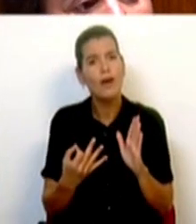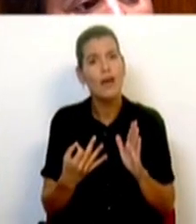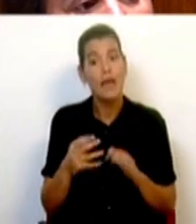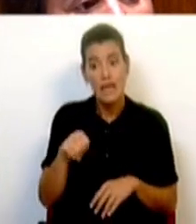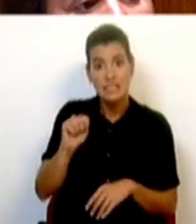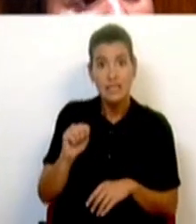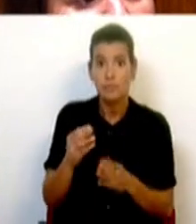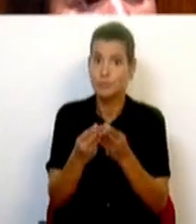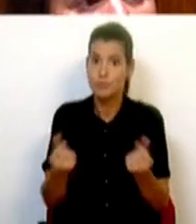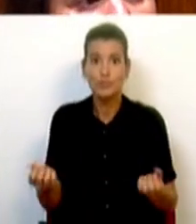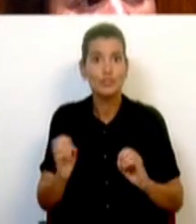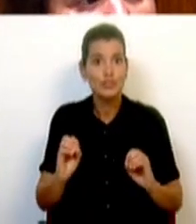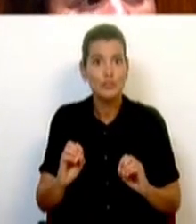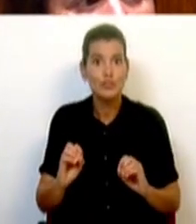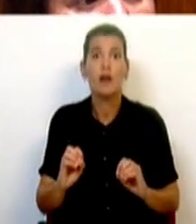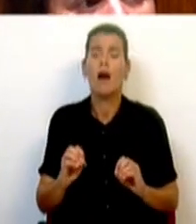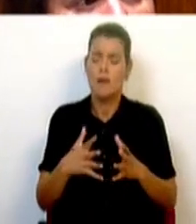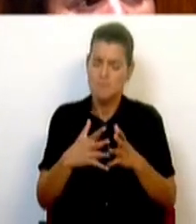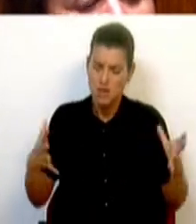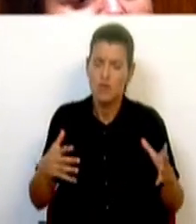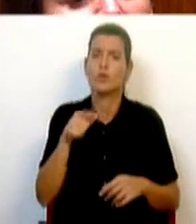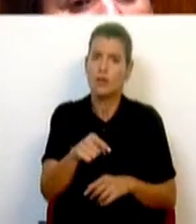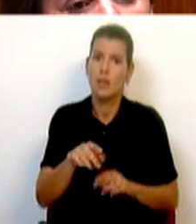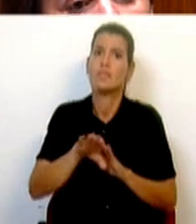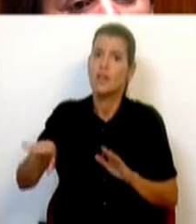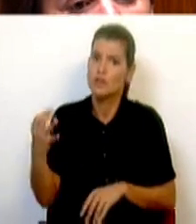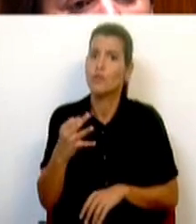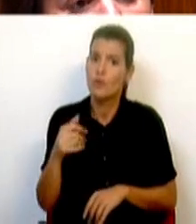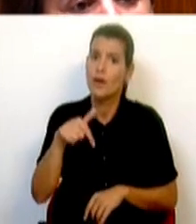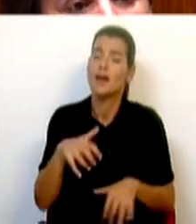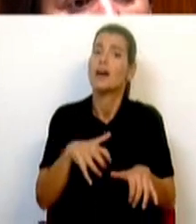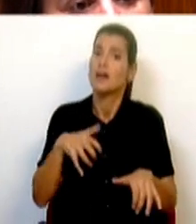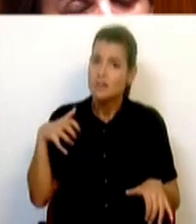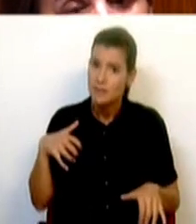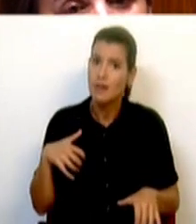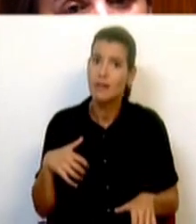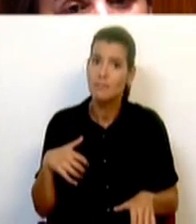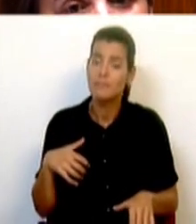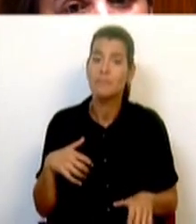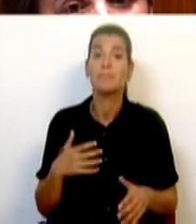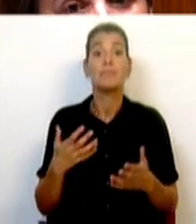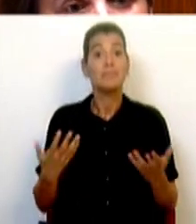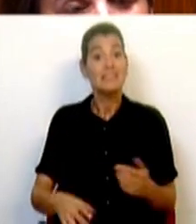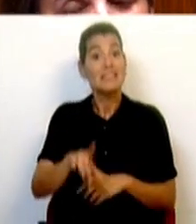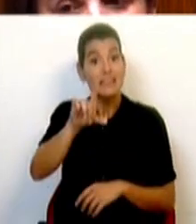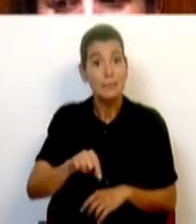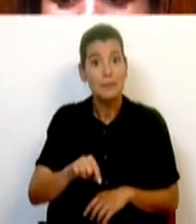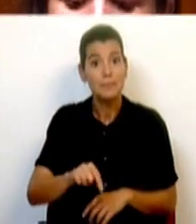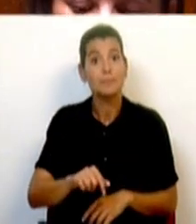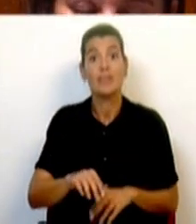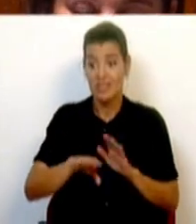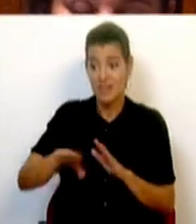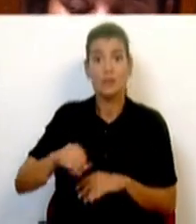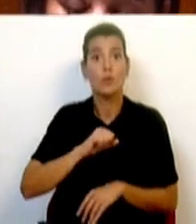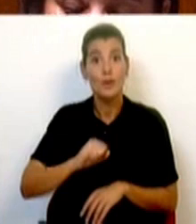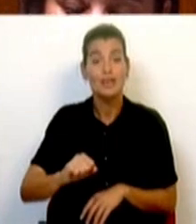não foi dissolvido quando havia uma maioria absoluta direita nesta Assembleia da República, e ainda foi contra a